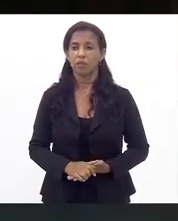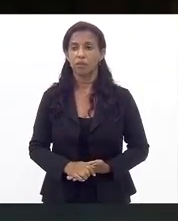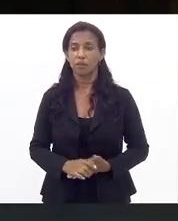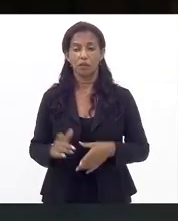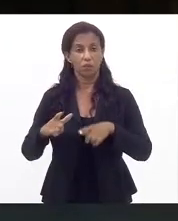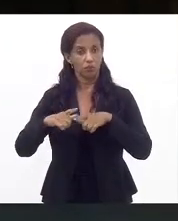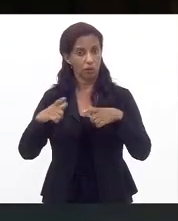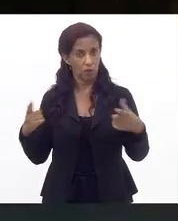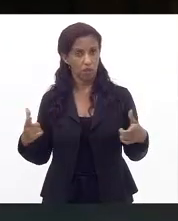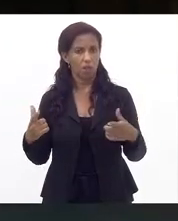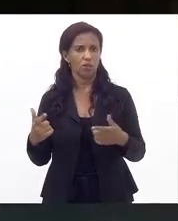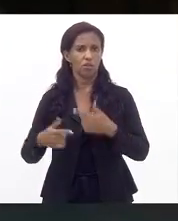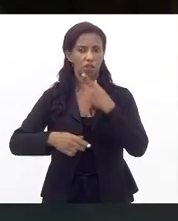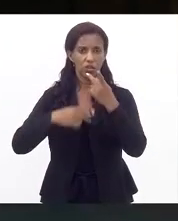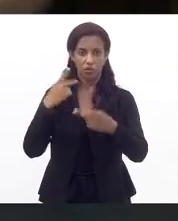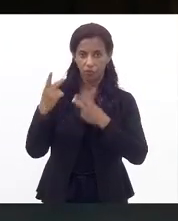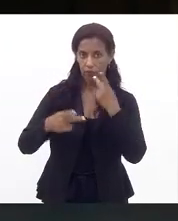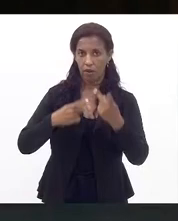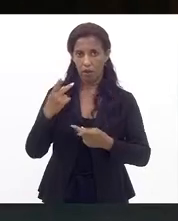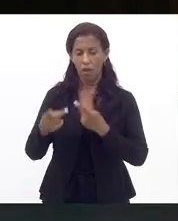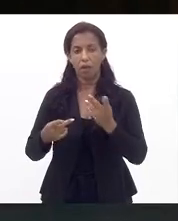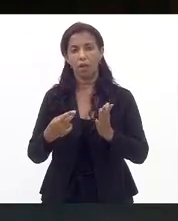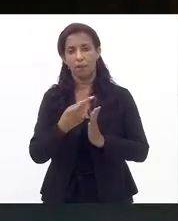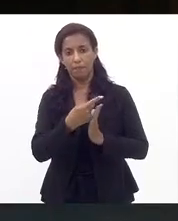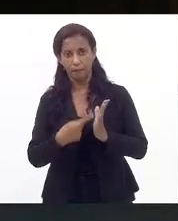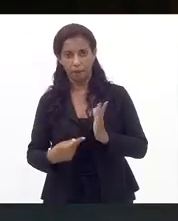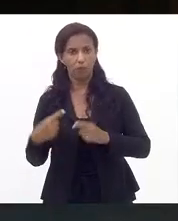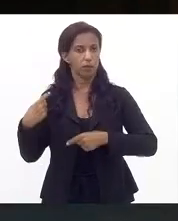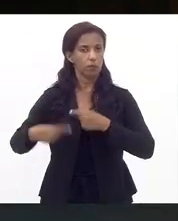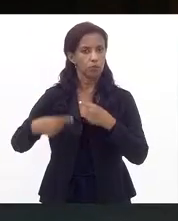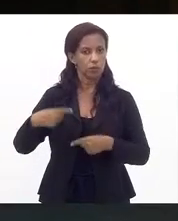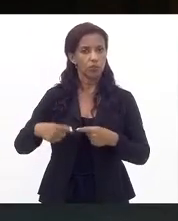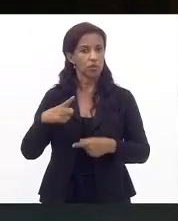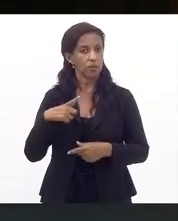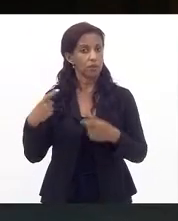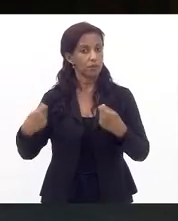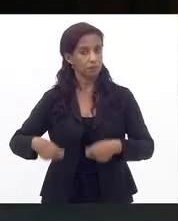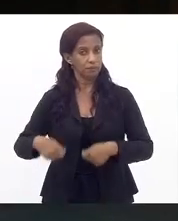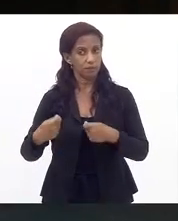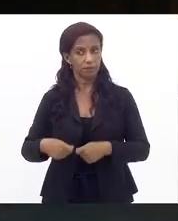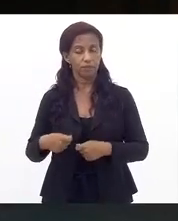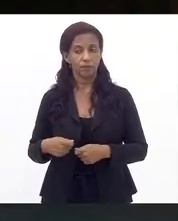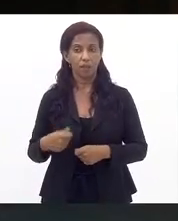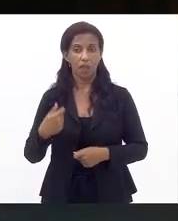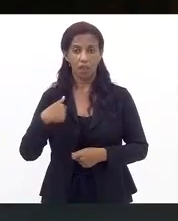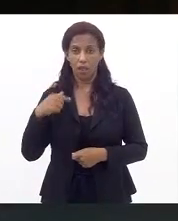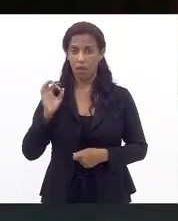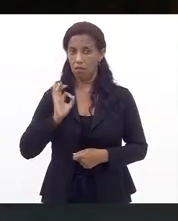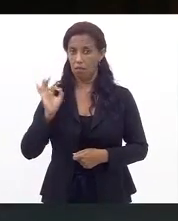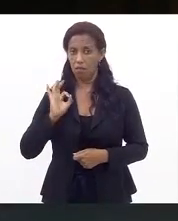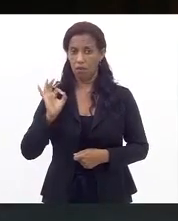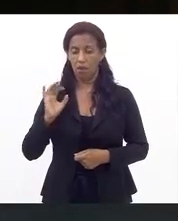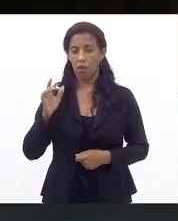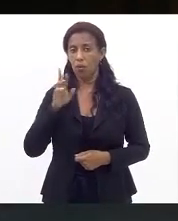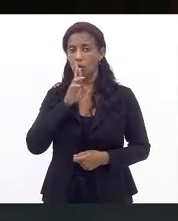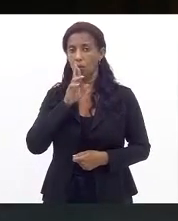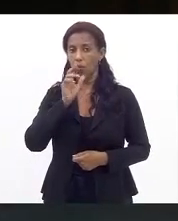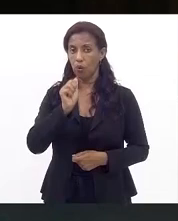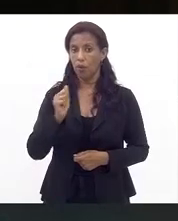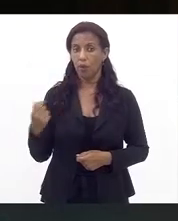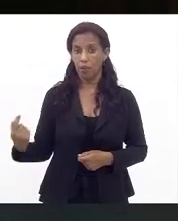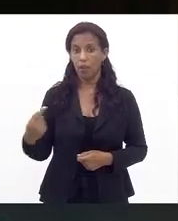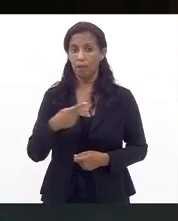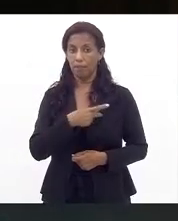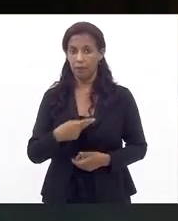grandes e necessárias porque a bandeira a pauta política Traz essa necessidade nem eu uma lida Enem deputador de